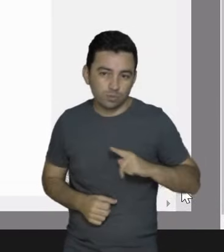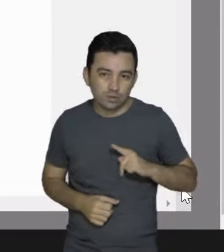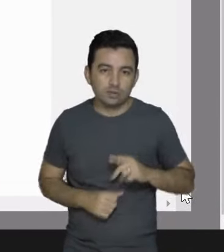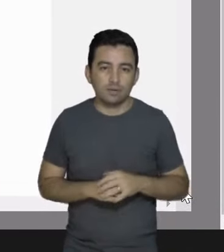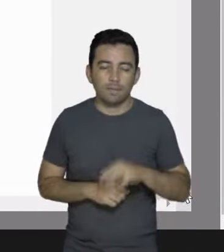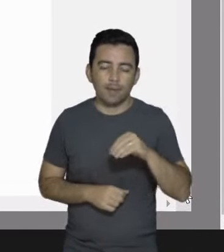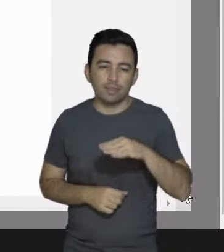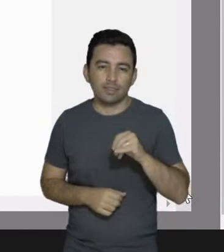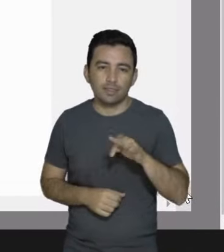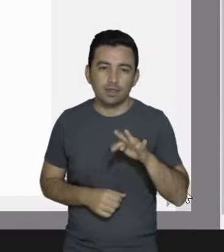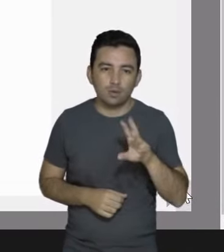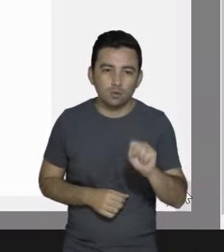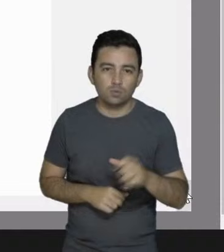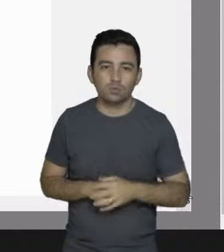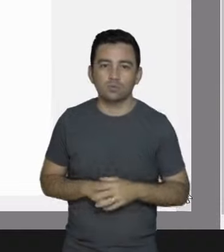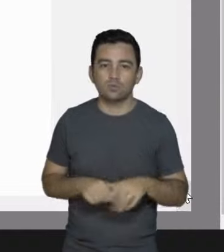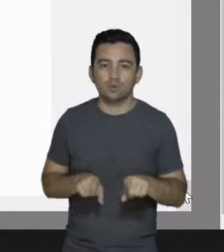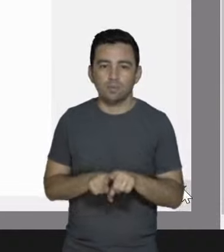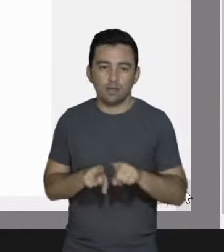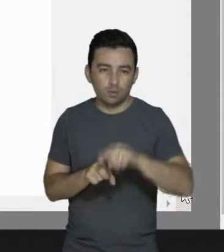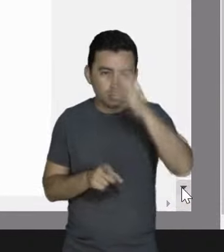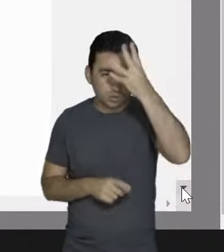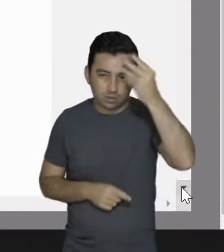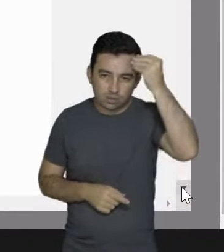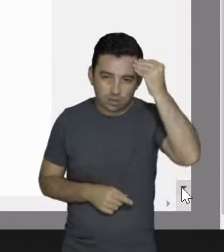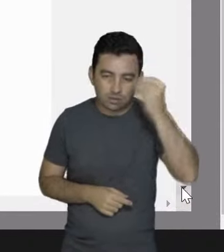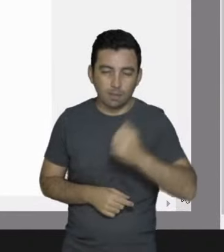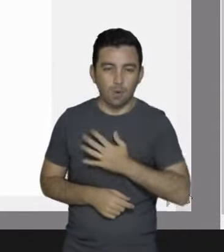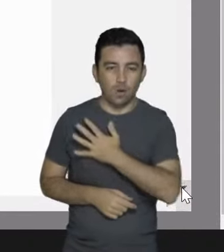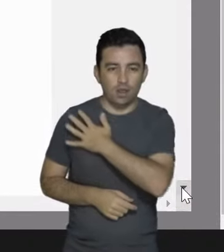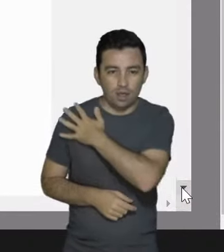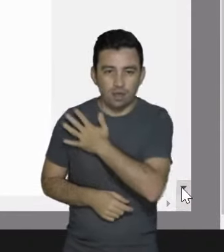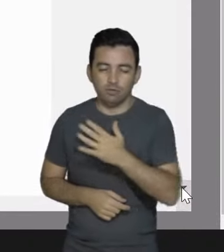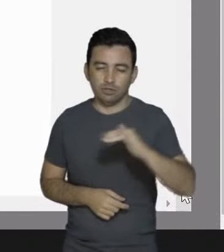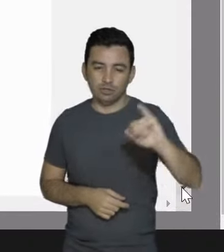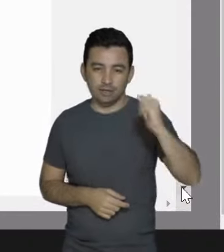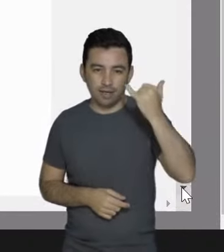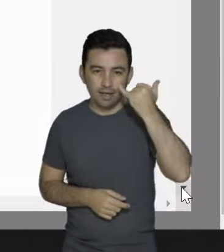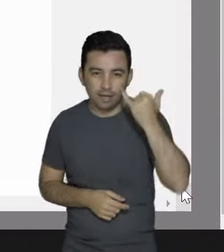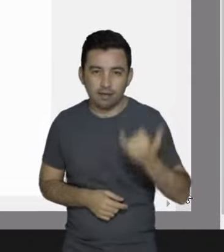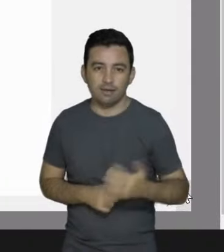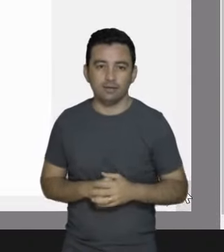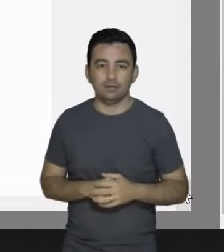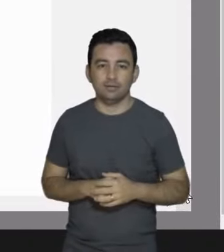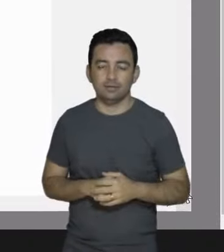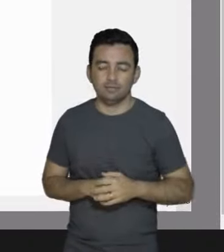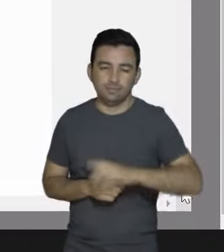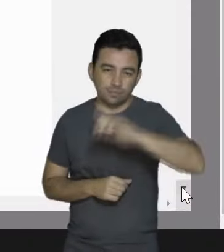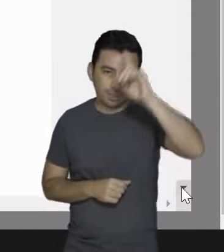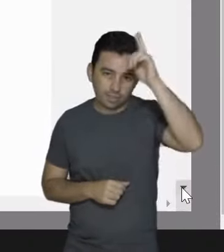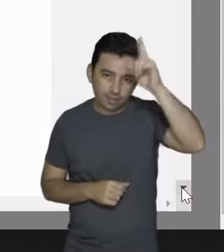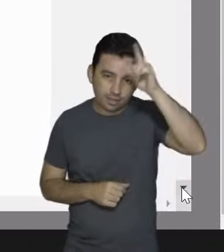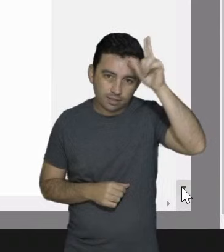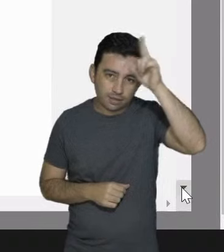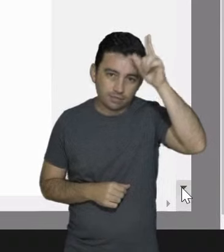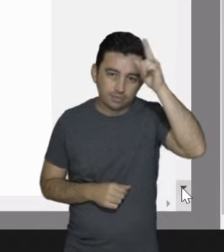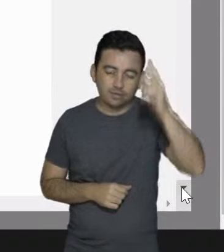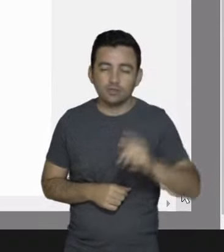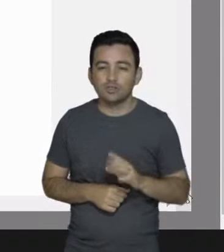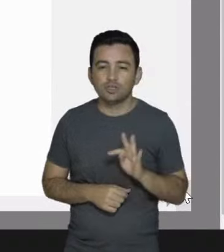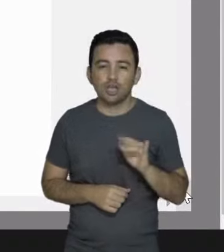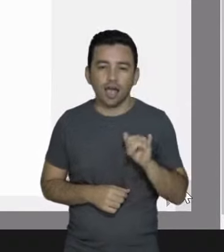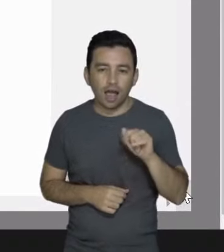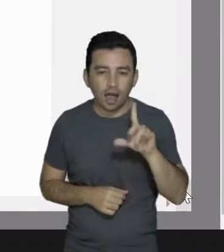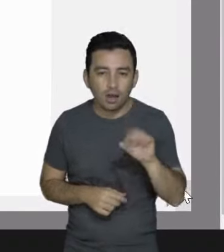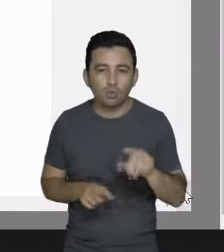cadorin Deputado a Luciane carminatti Deputado Napoleão Bernardes Deputado José Lopes Deputado Sargento Lima Deputado Thiago zille Deputado